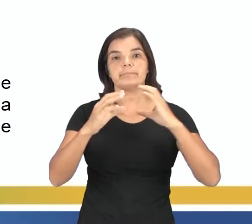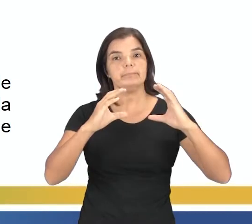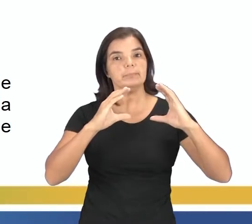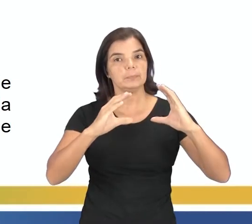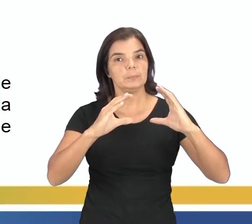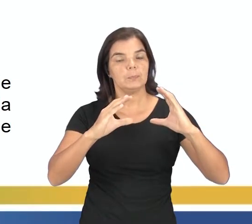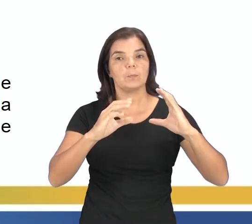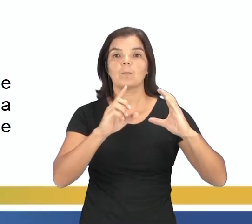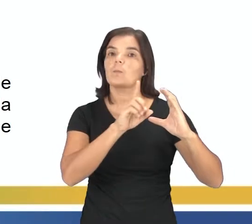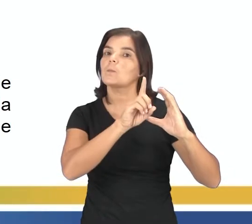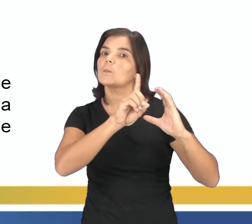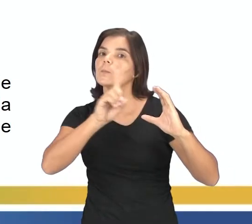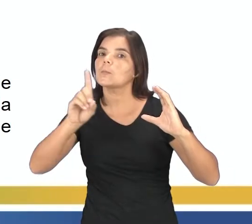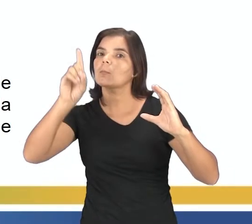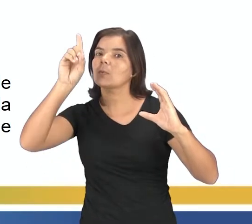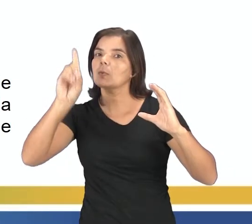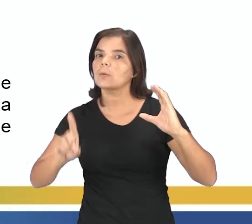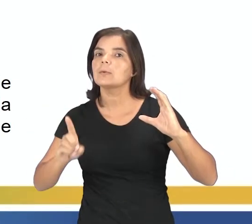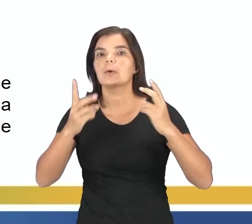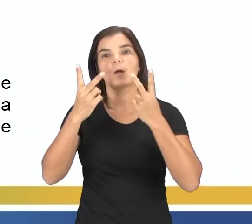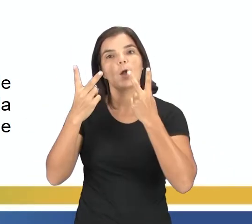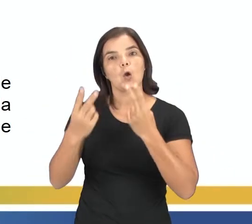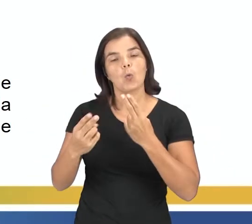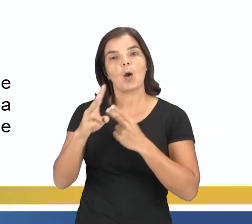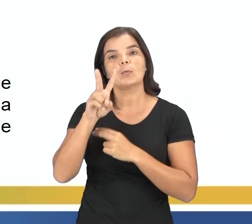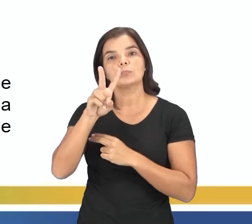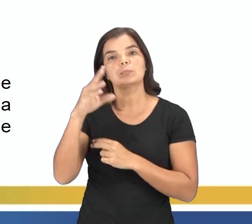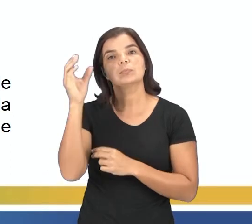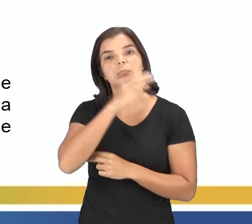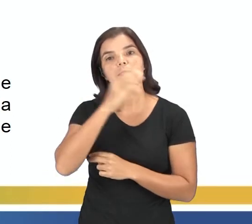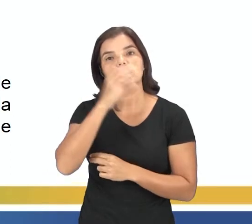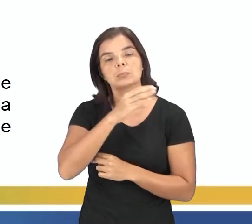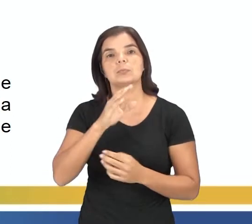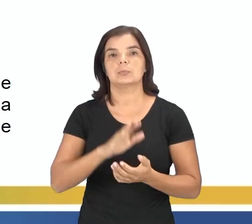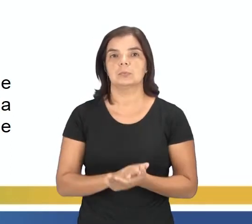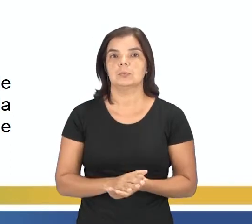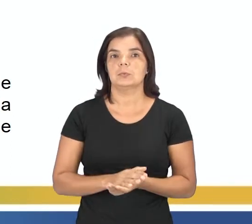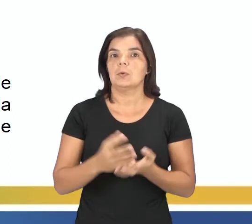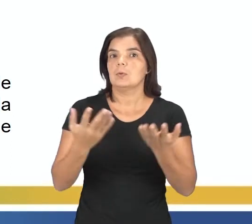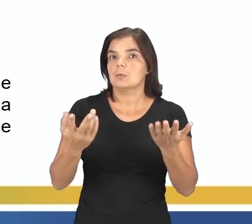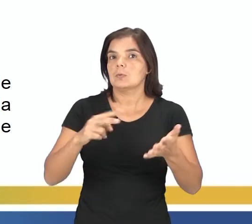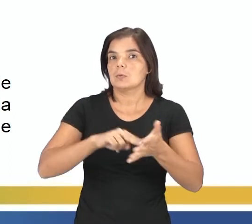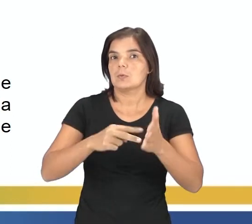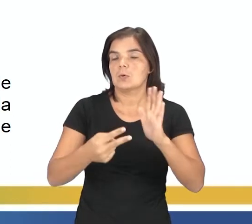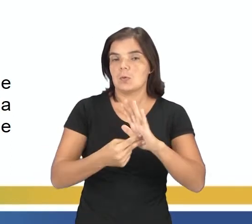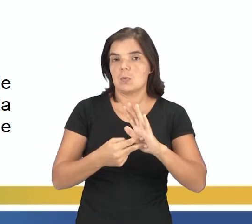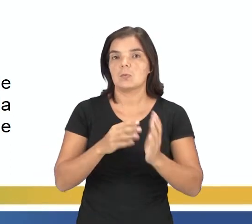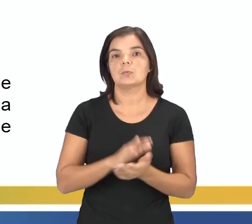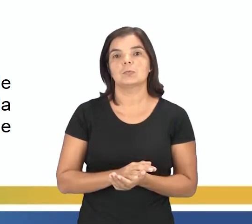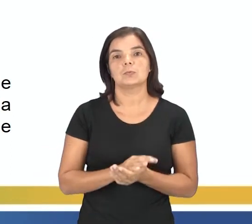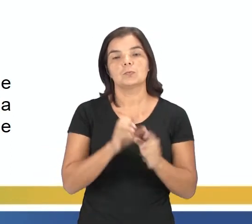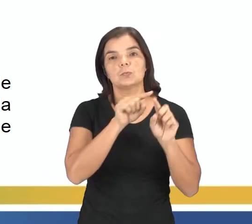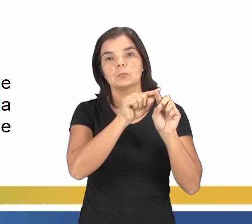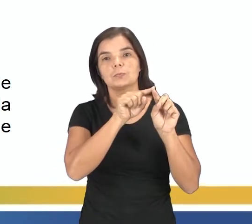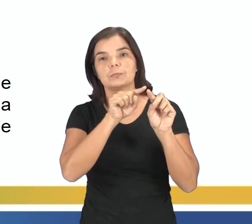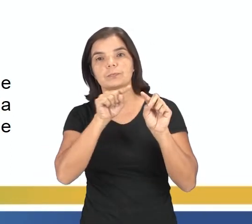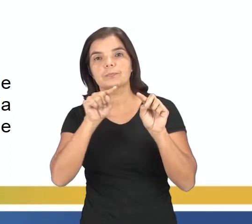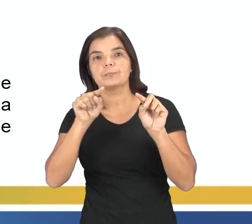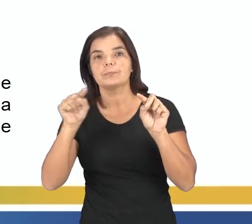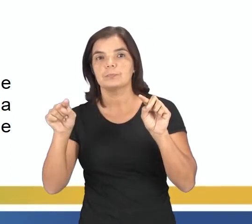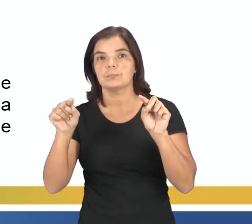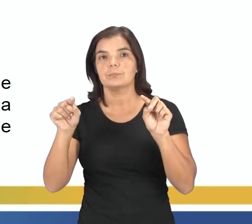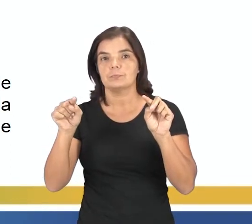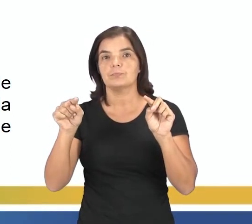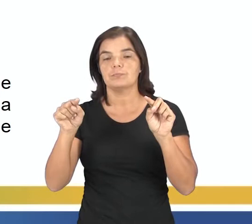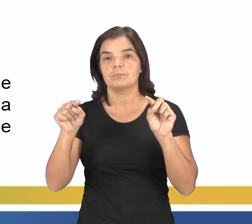da grandeza, quantidade de movimento é o mesmo da velocidade da bola, que nesse caso é uma direção horizontal